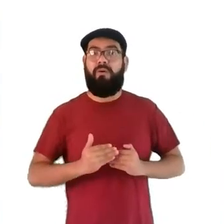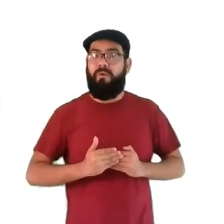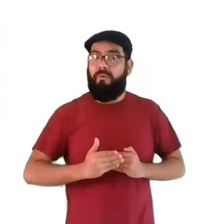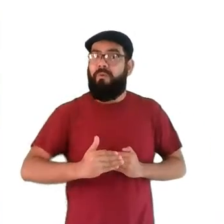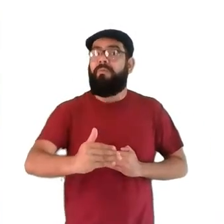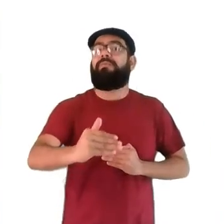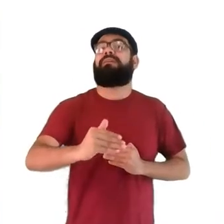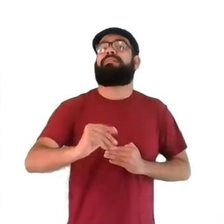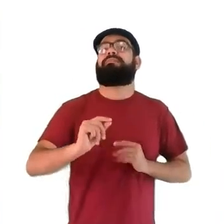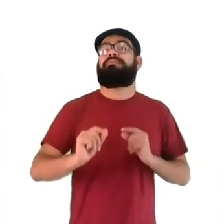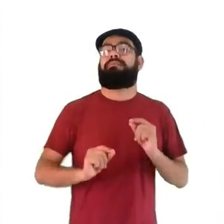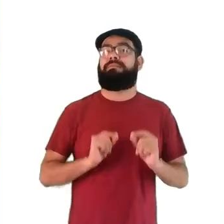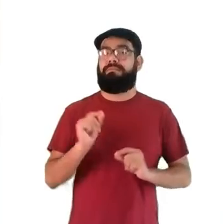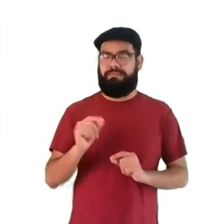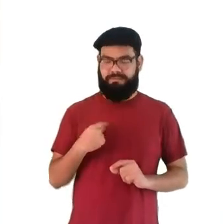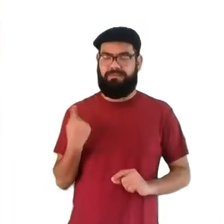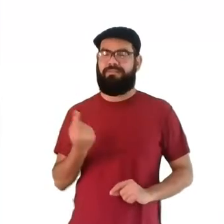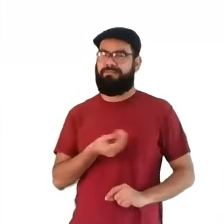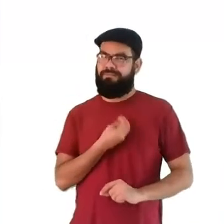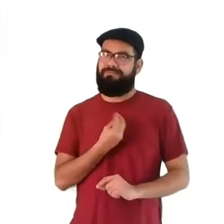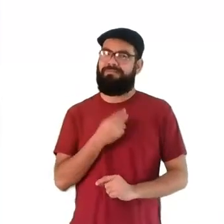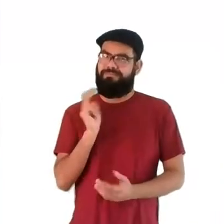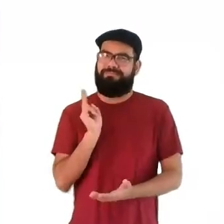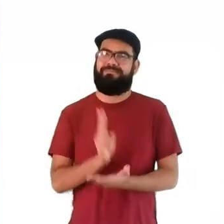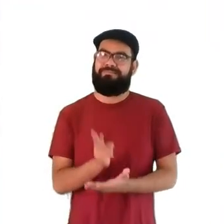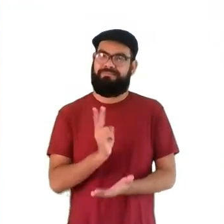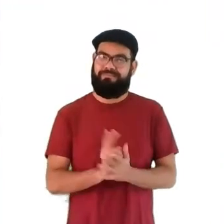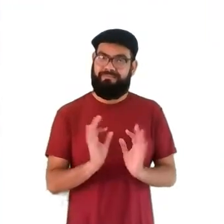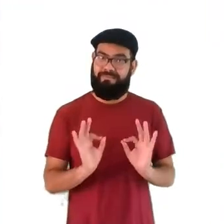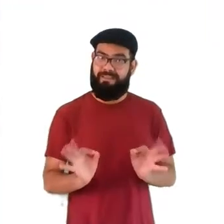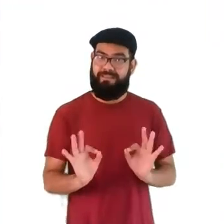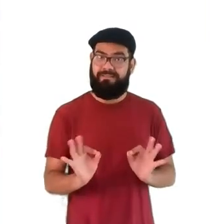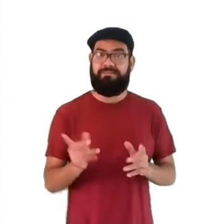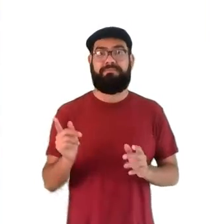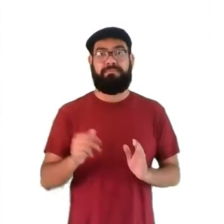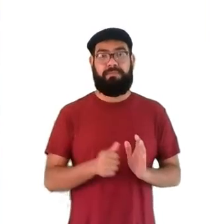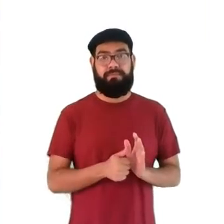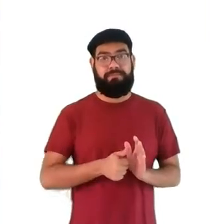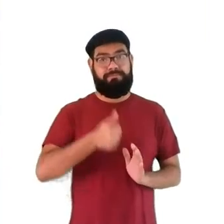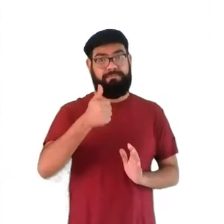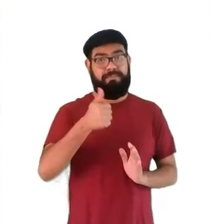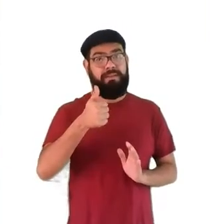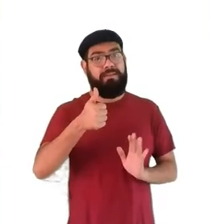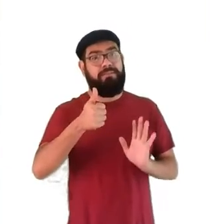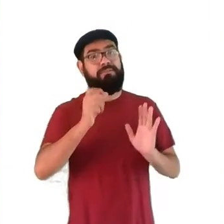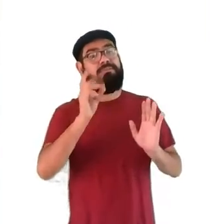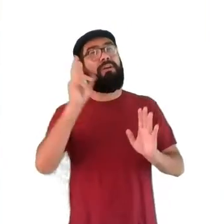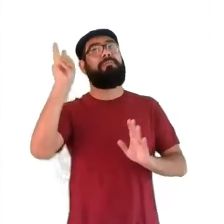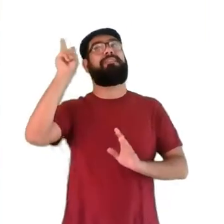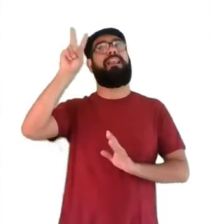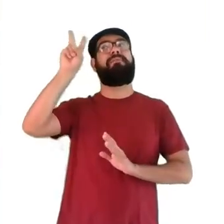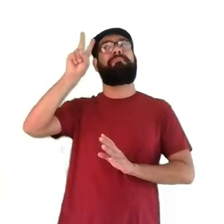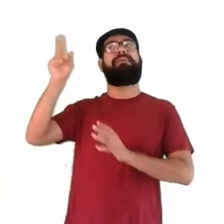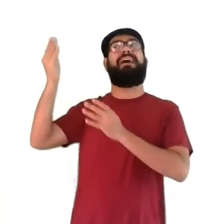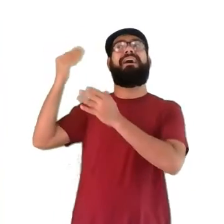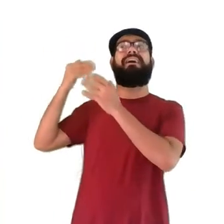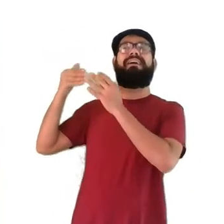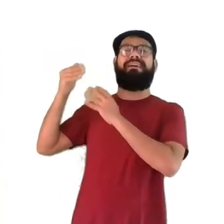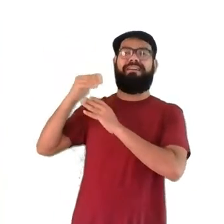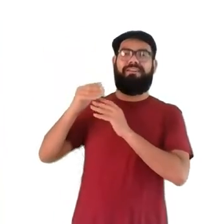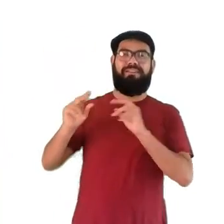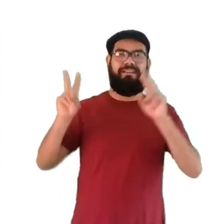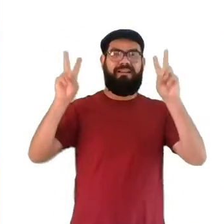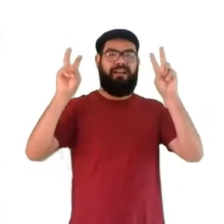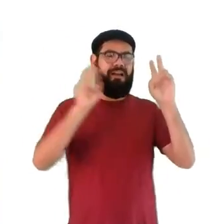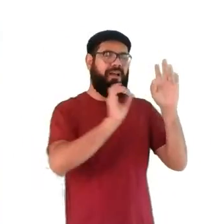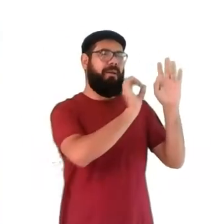da nossa vida, certo? Então, esse primeiro momento foi só para a gente relembrar um pouquinho sobre cada fase